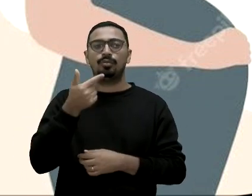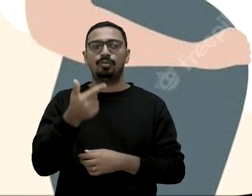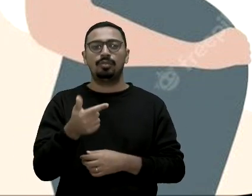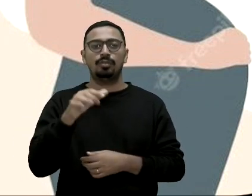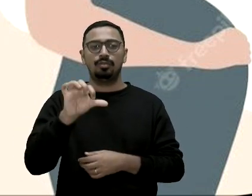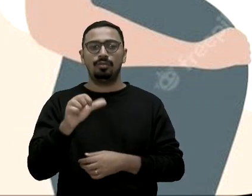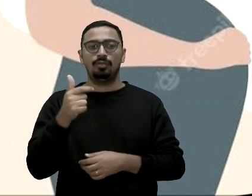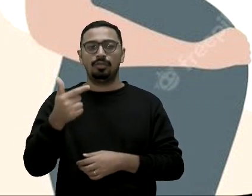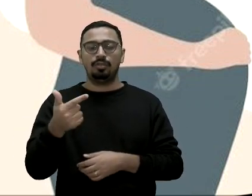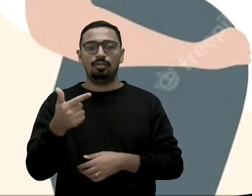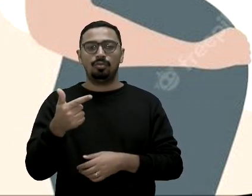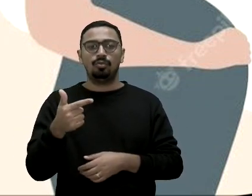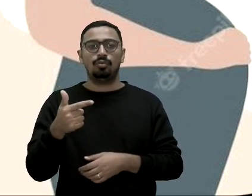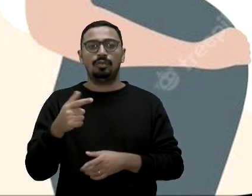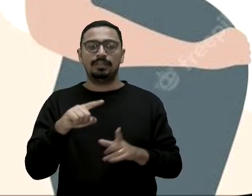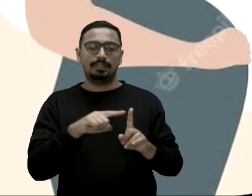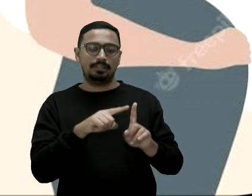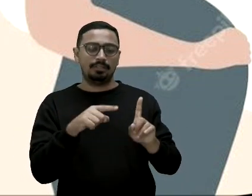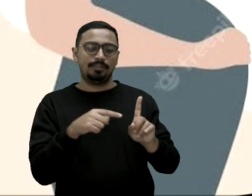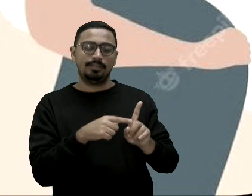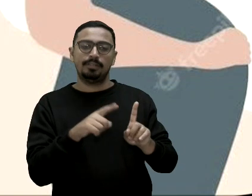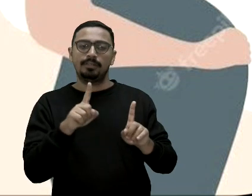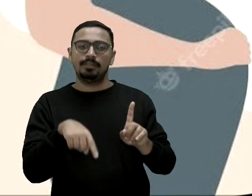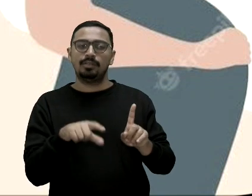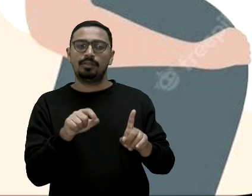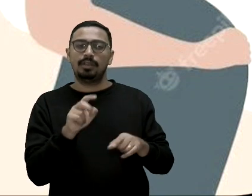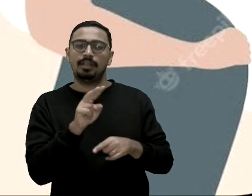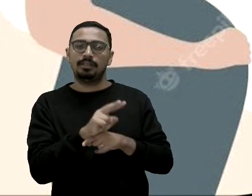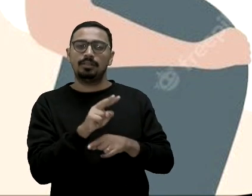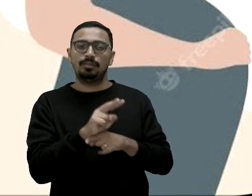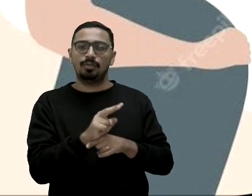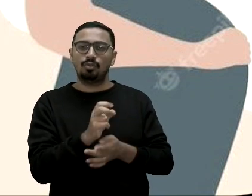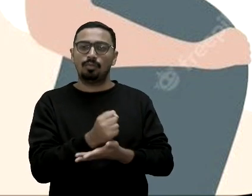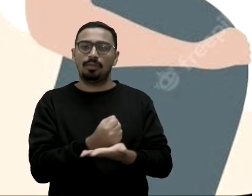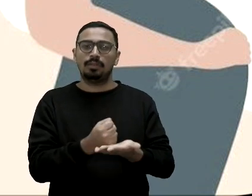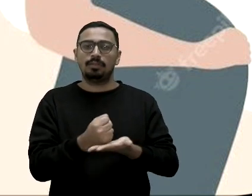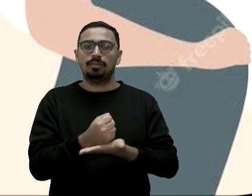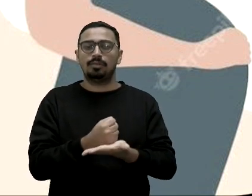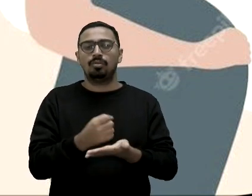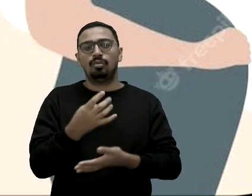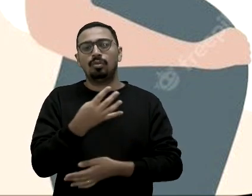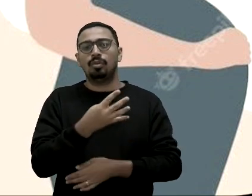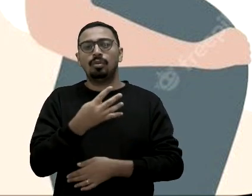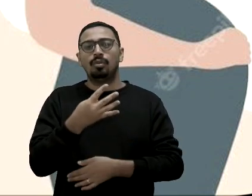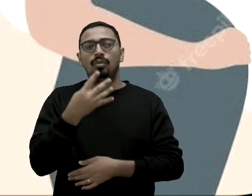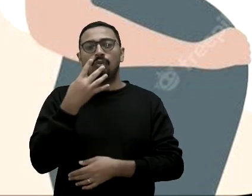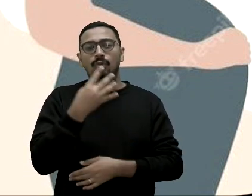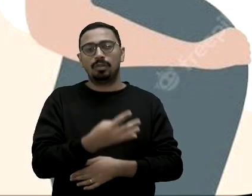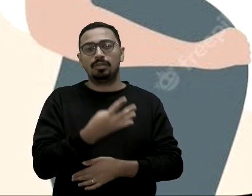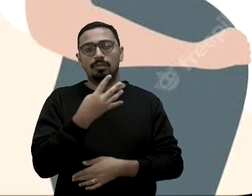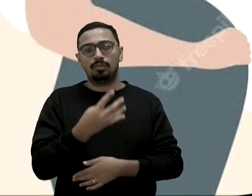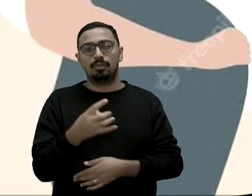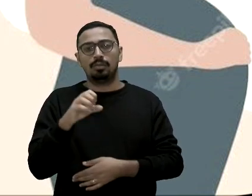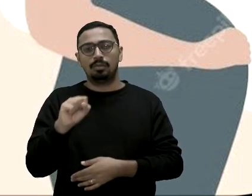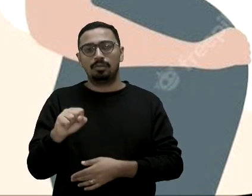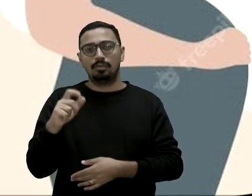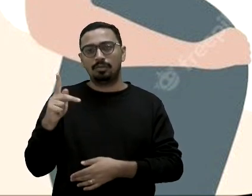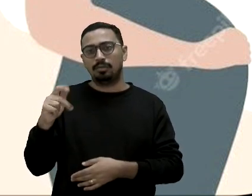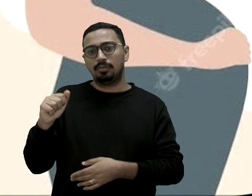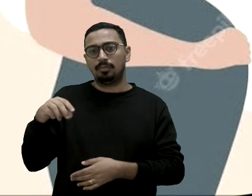1.292 gestantes fazendo pré-natal pela atenção básica, sendo delas 448 em